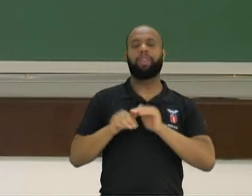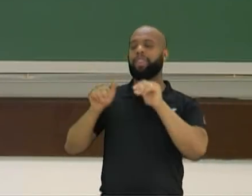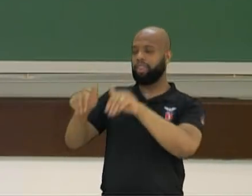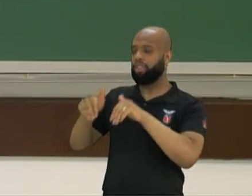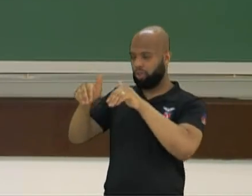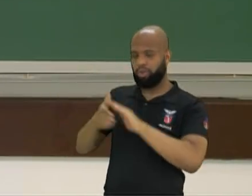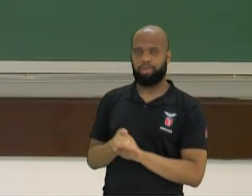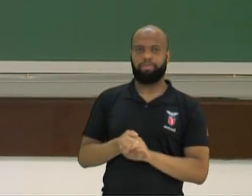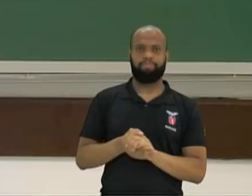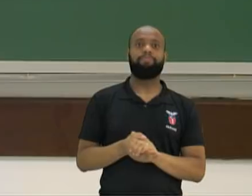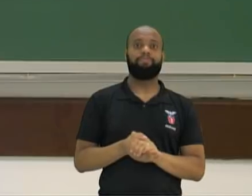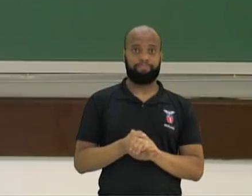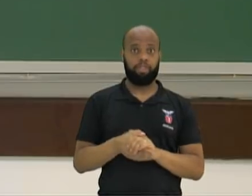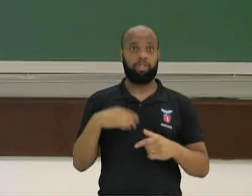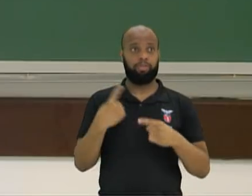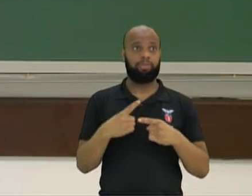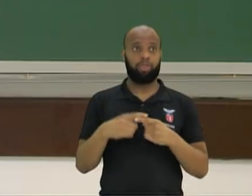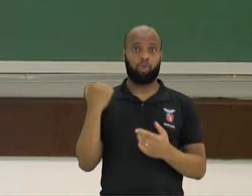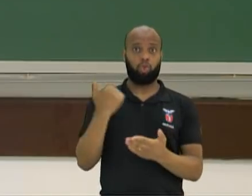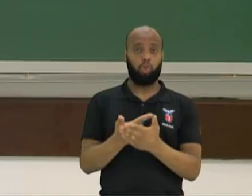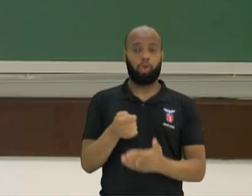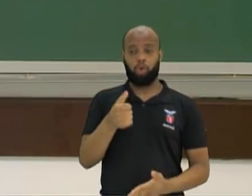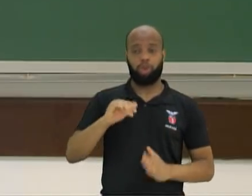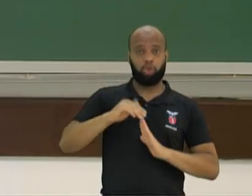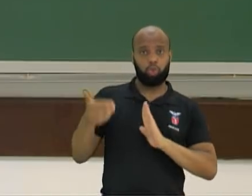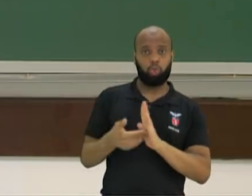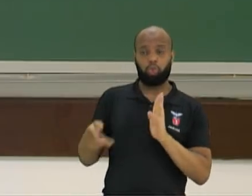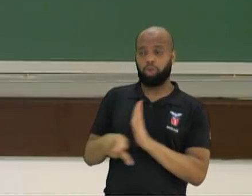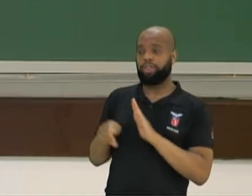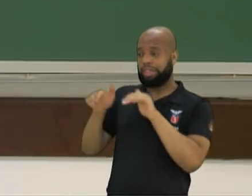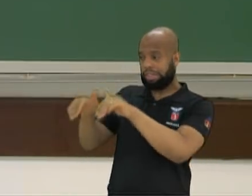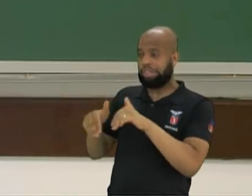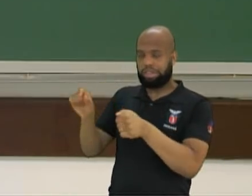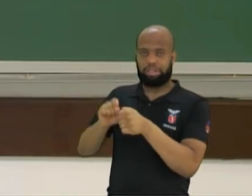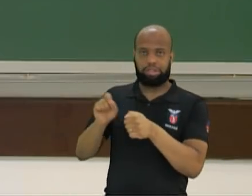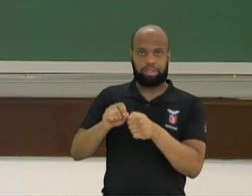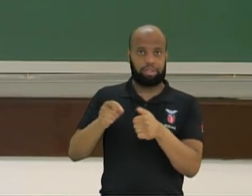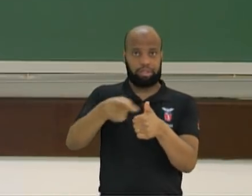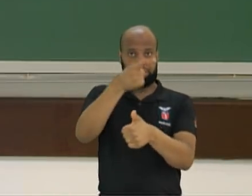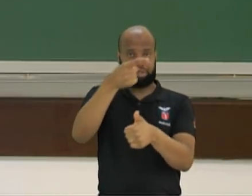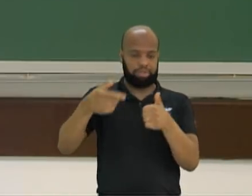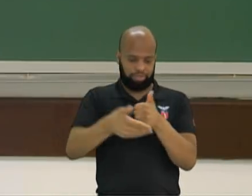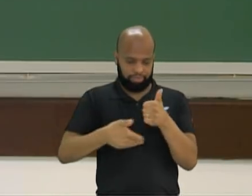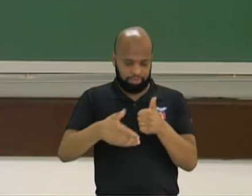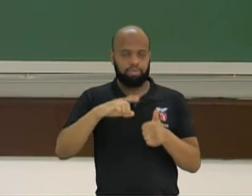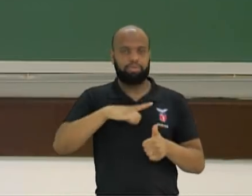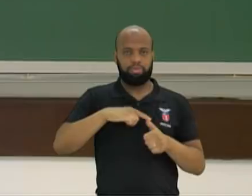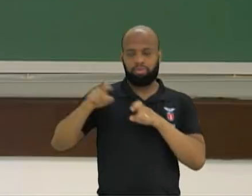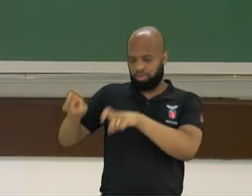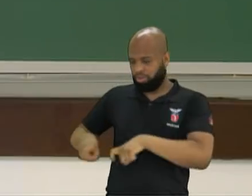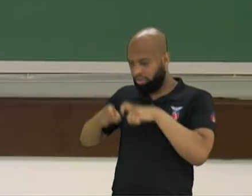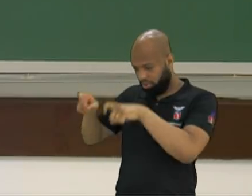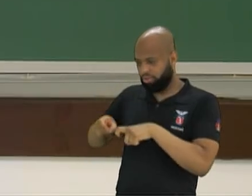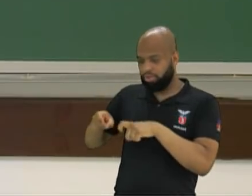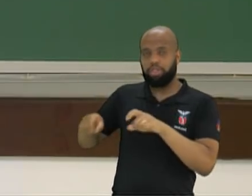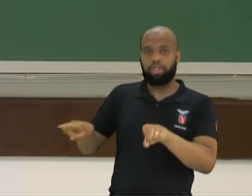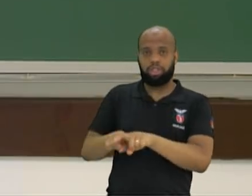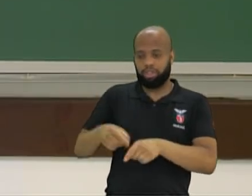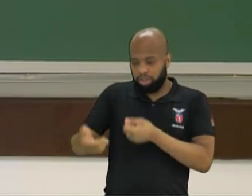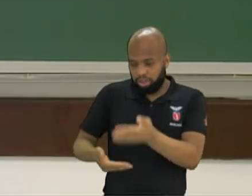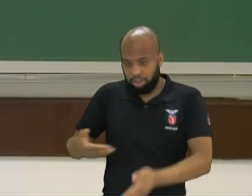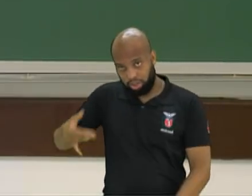compra quase toda a produção australiana do primeiro setor, da indústria de base, né, da agricultura, da pecuária e